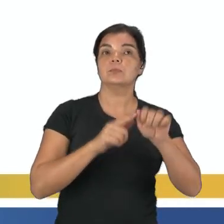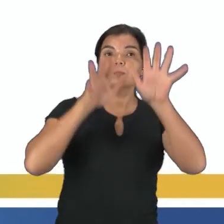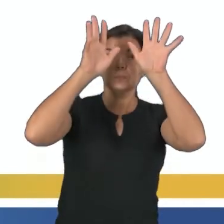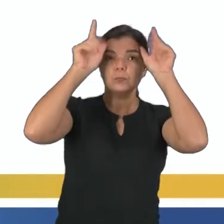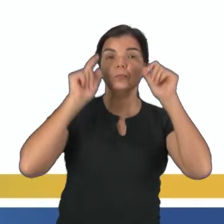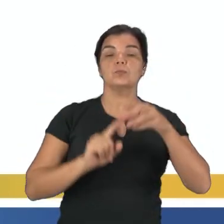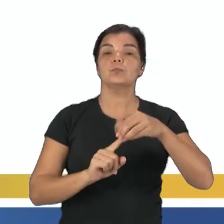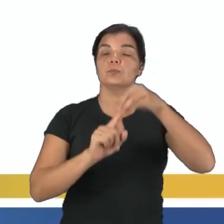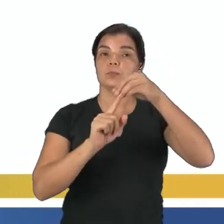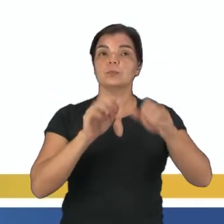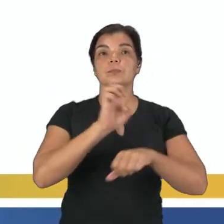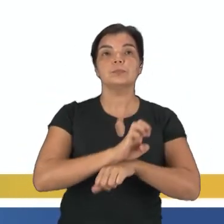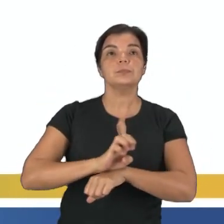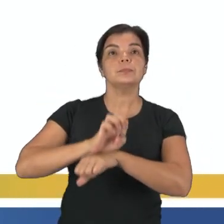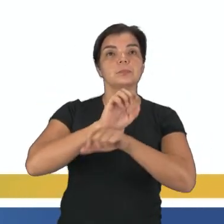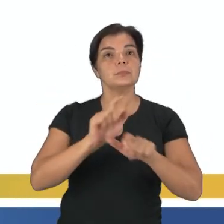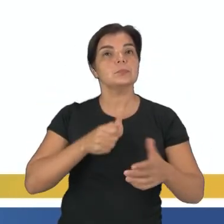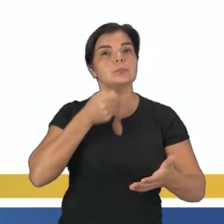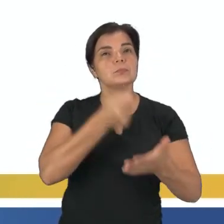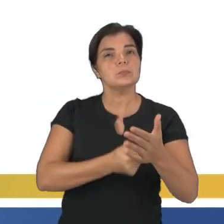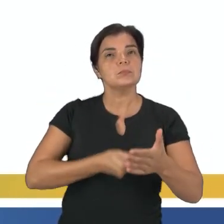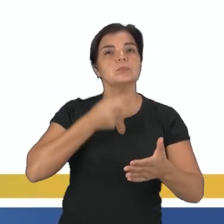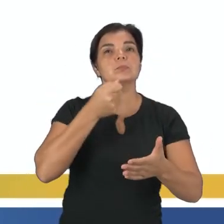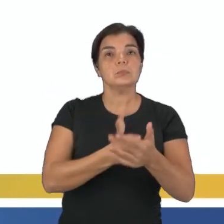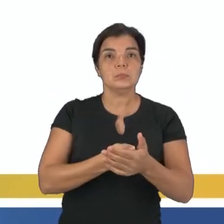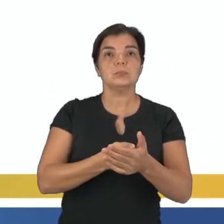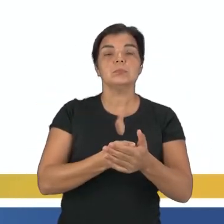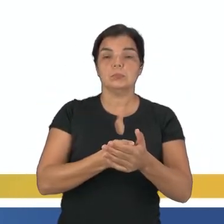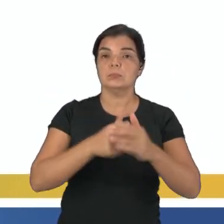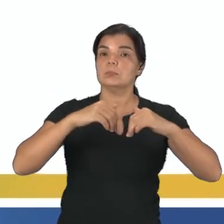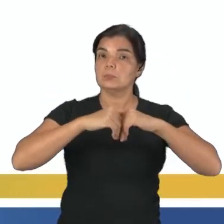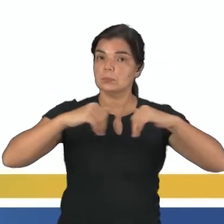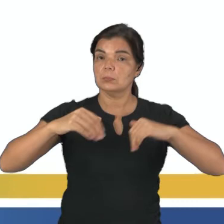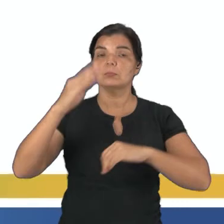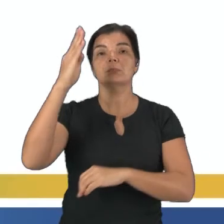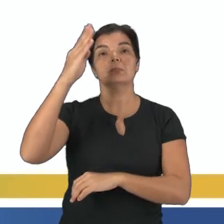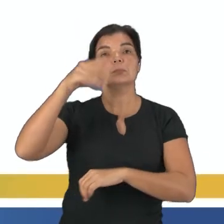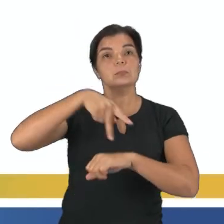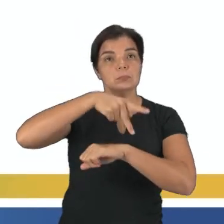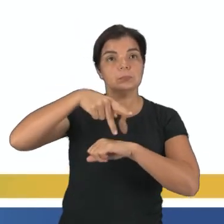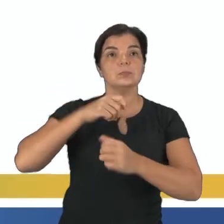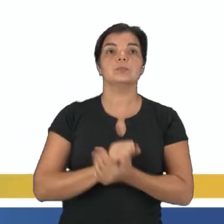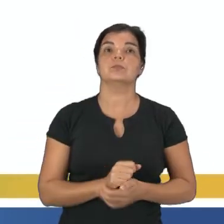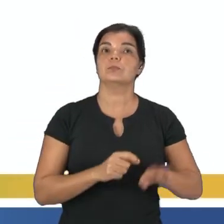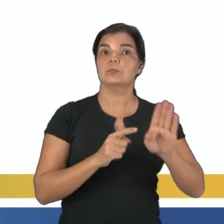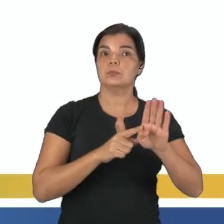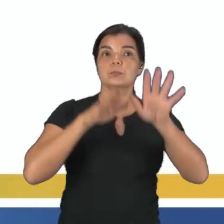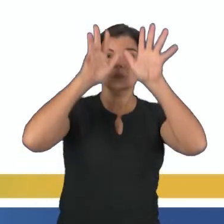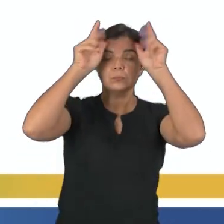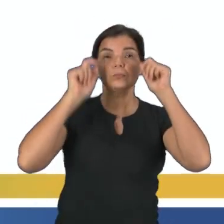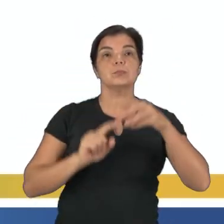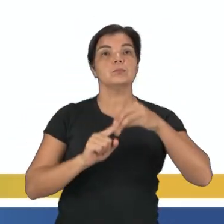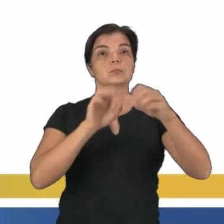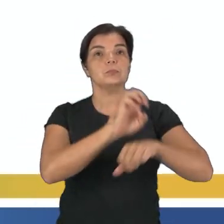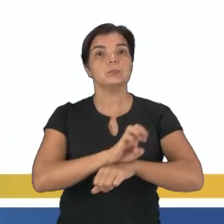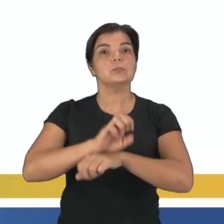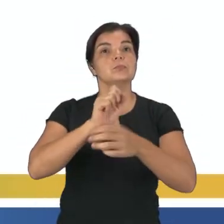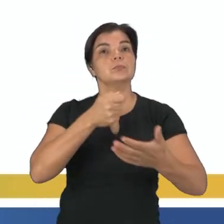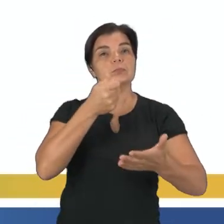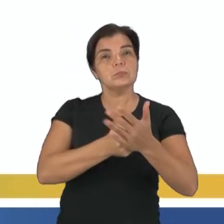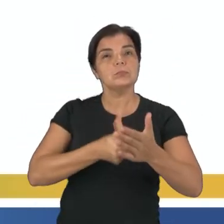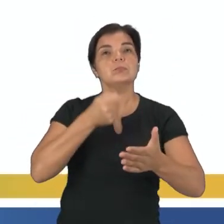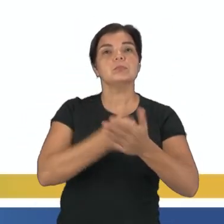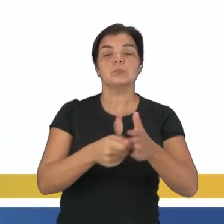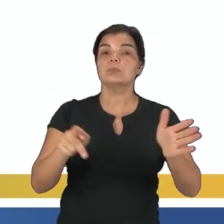que o Acre é o único estado que lutou para desmembrar do país. B, o Acre é o único estado que lutou